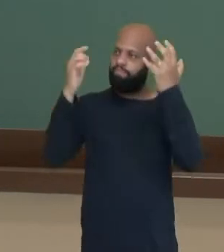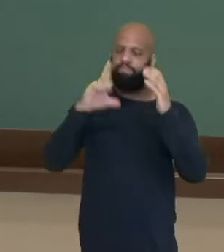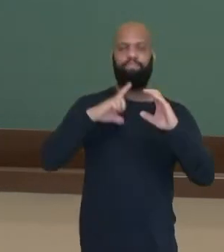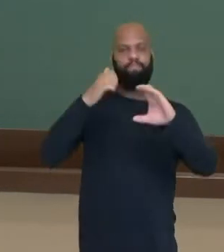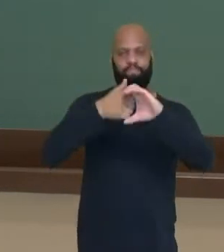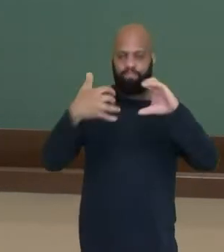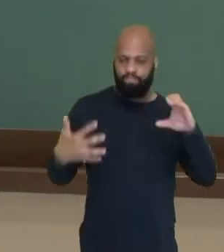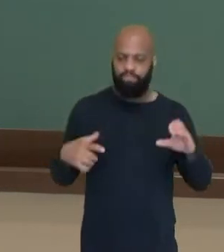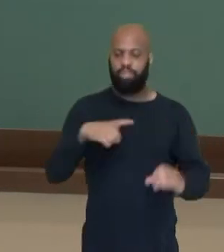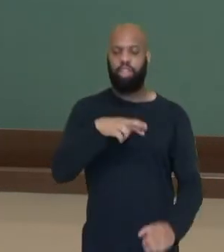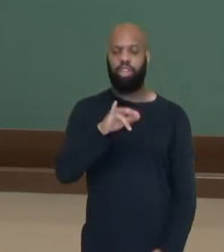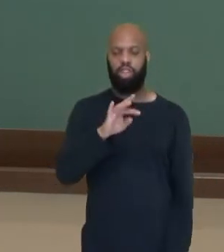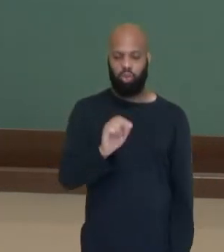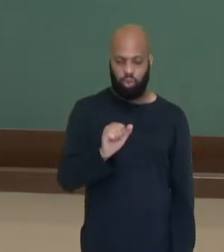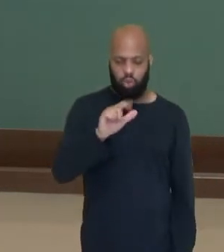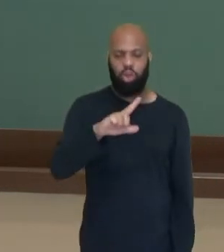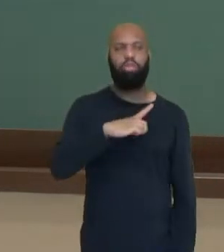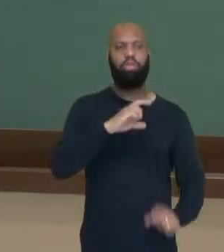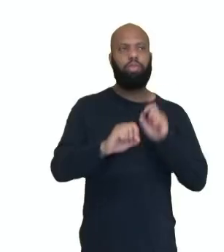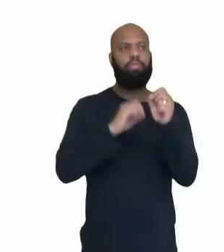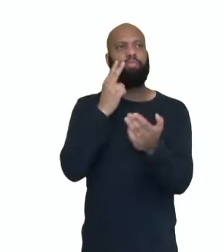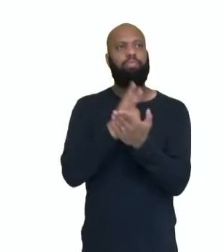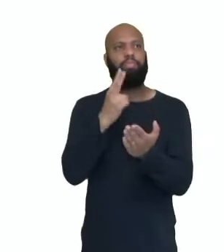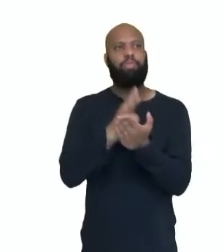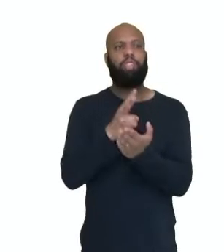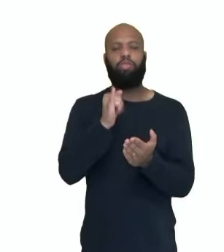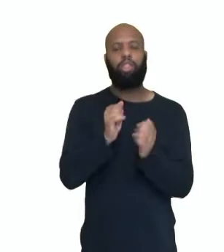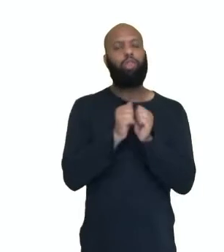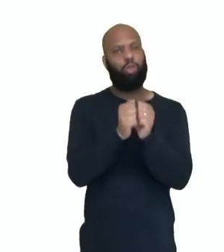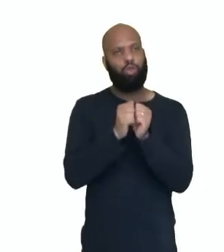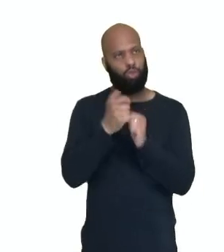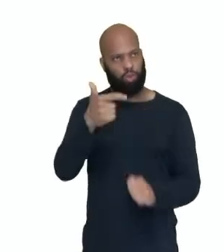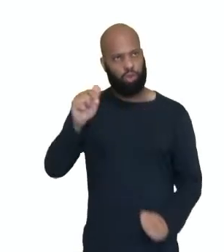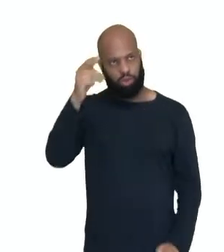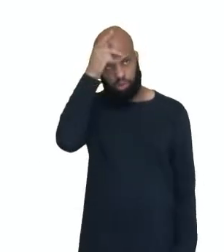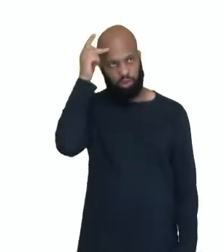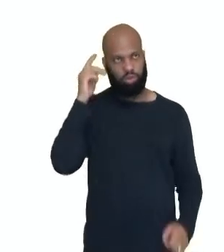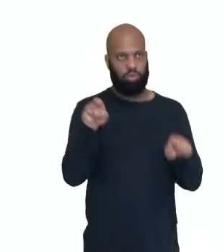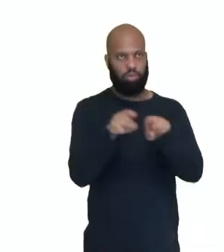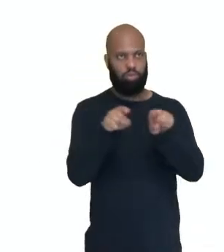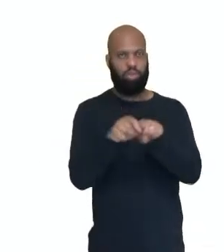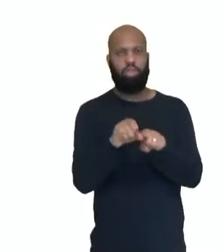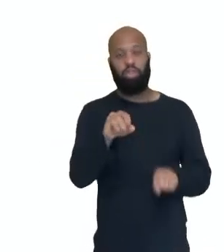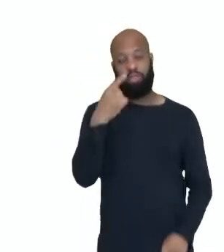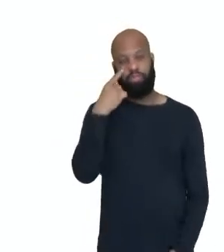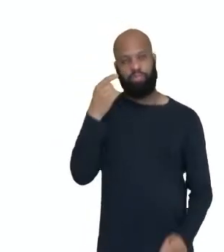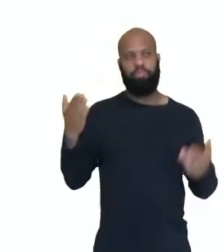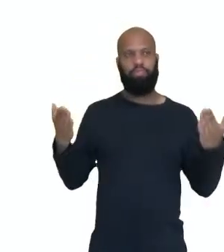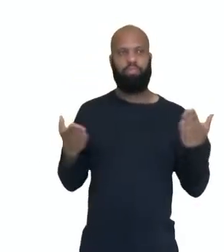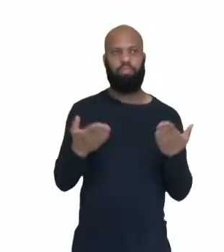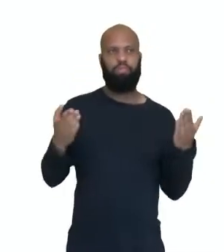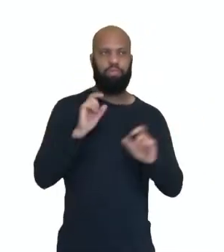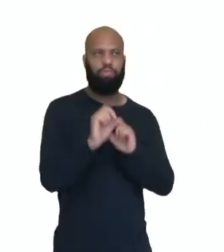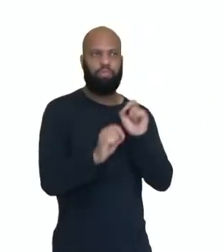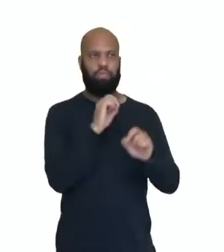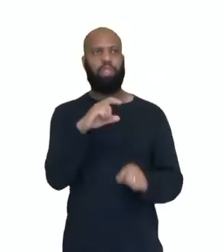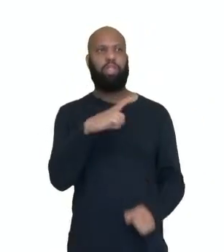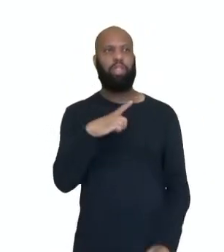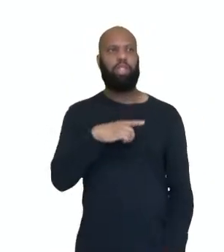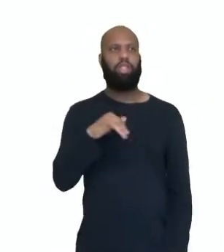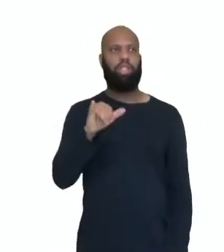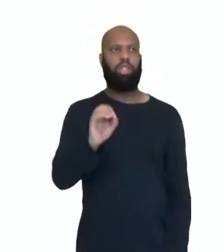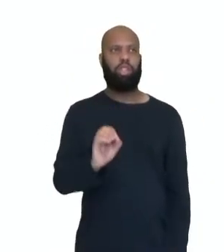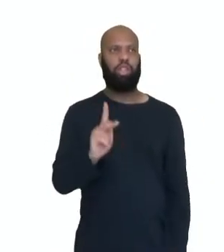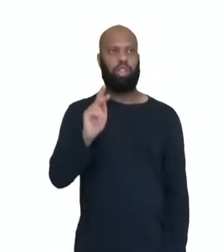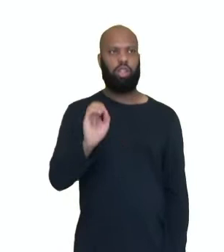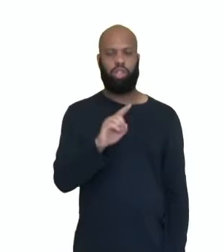muito ritualística, e ele sempre vai entrar acompanhado. Então, se vocês perceberem, nós temos o Yokozuna